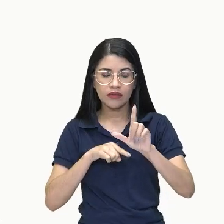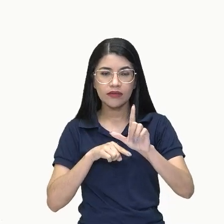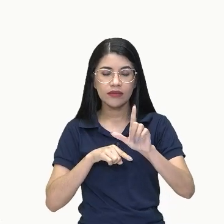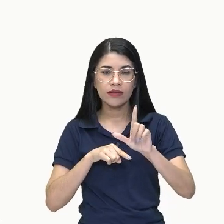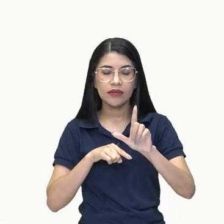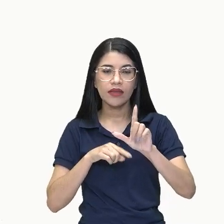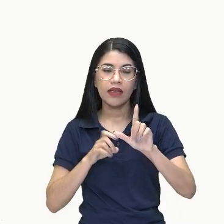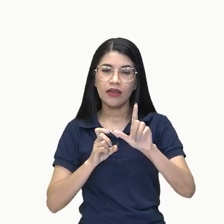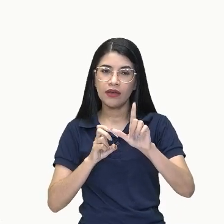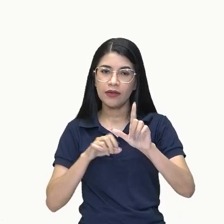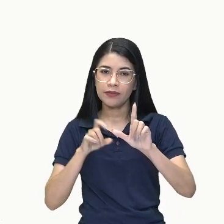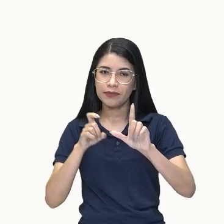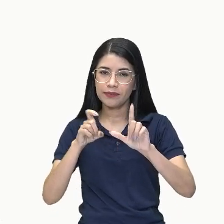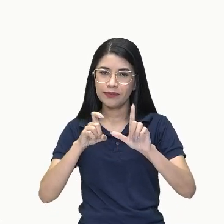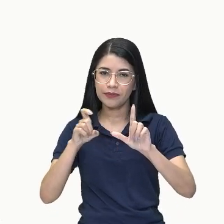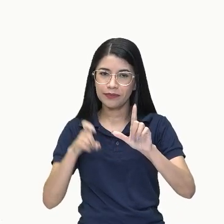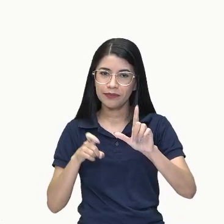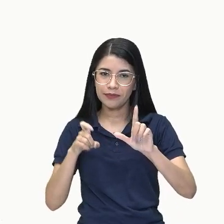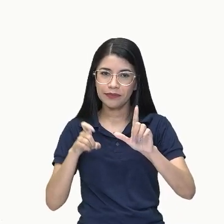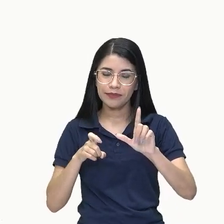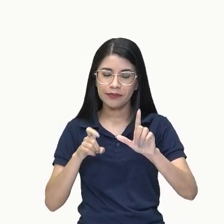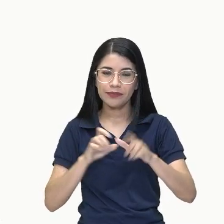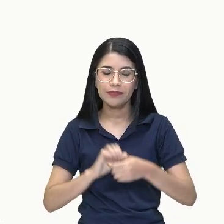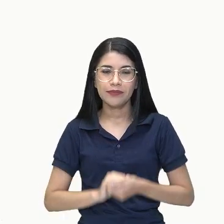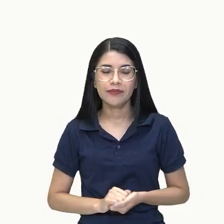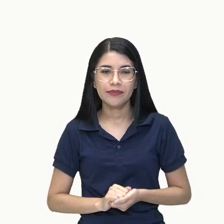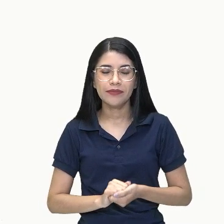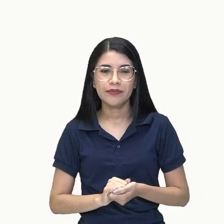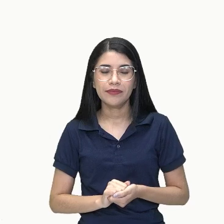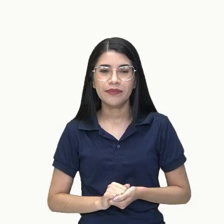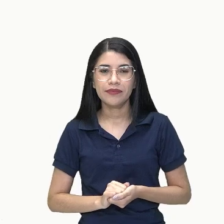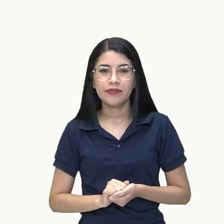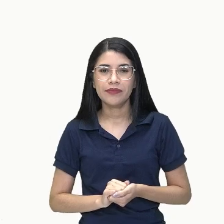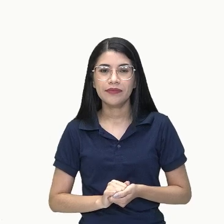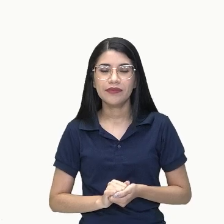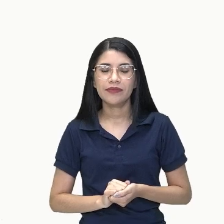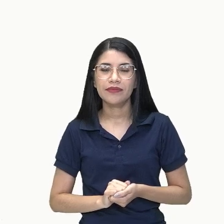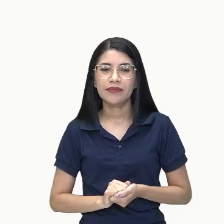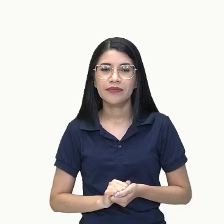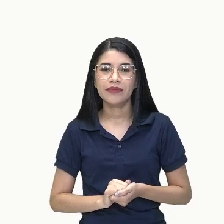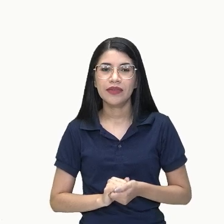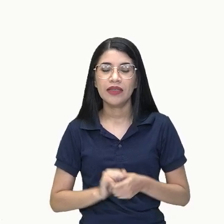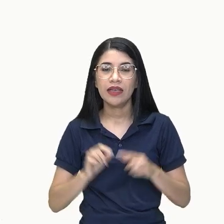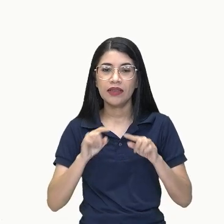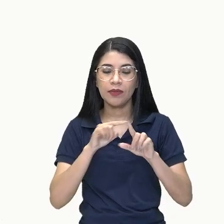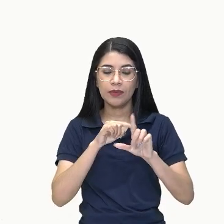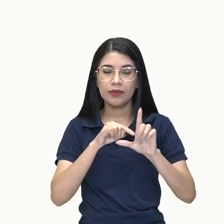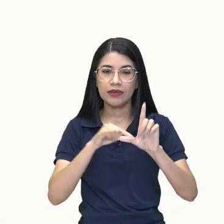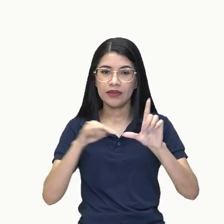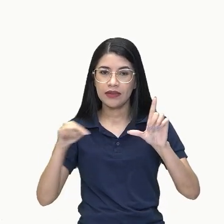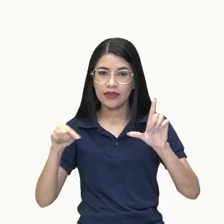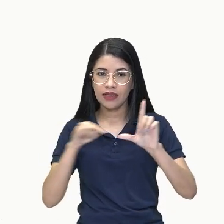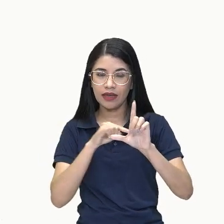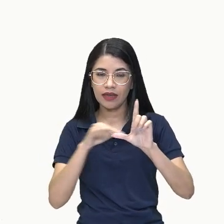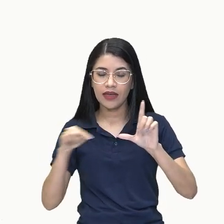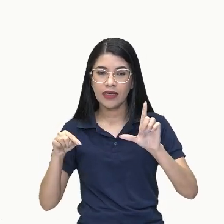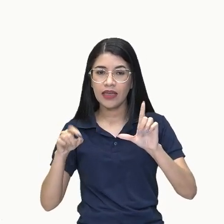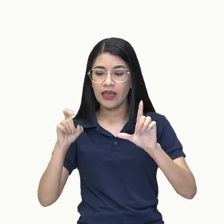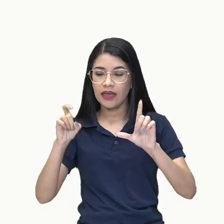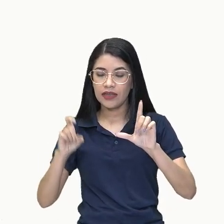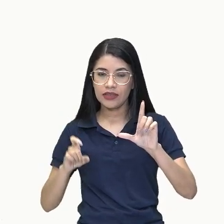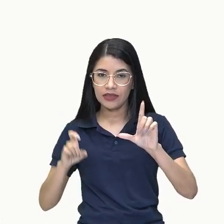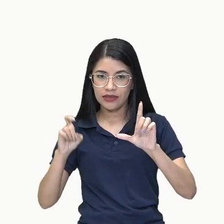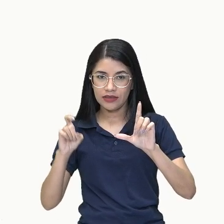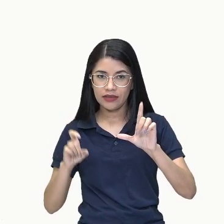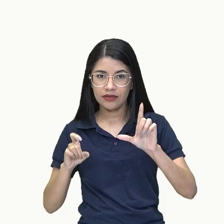eles não se referem ao eixo das abscissas, tá? Esses números aqui, eles não... Eita, que complicou um pouquinho. Vamos lá